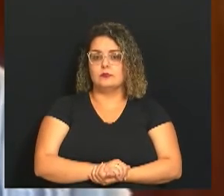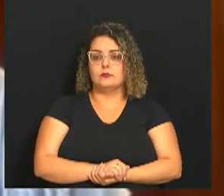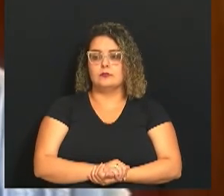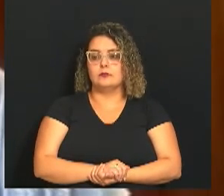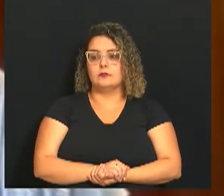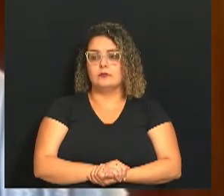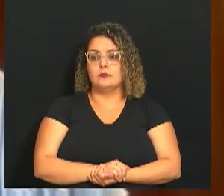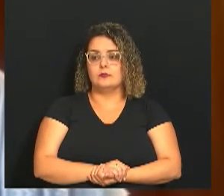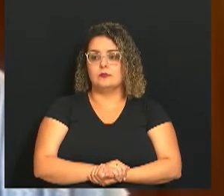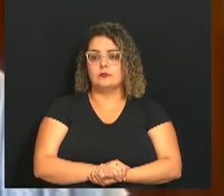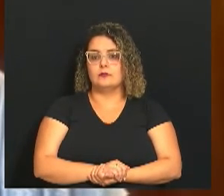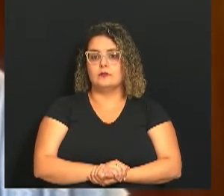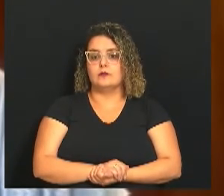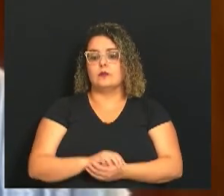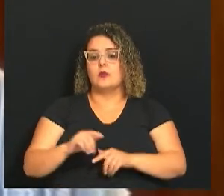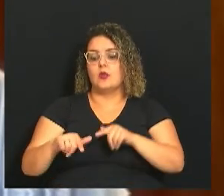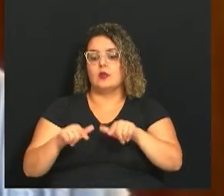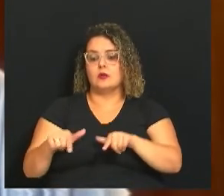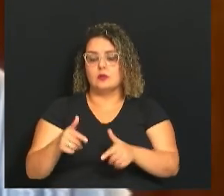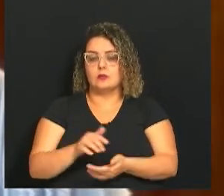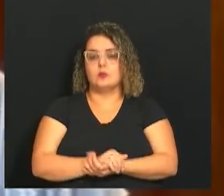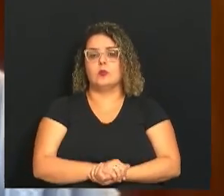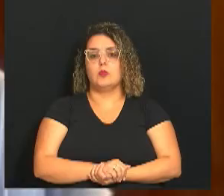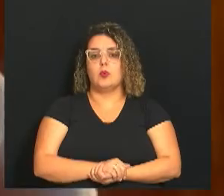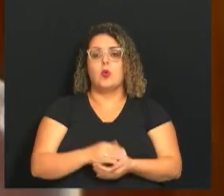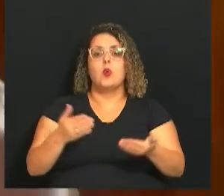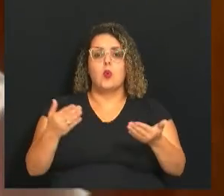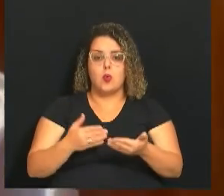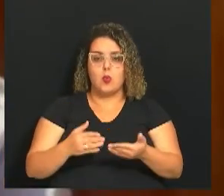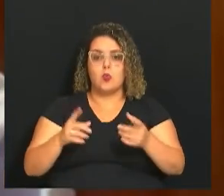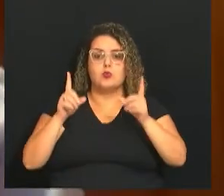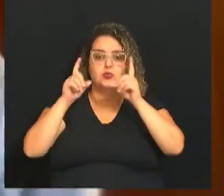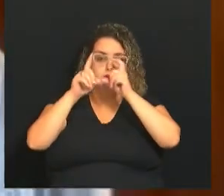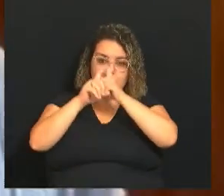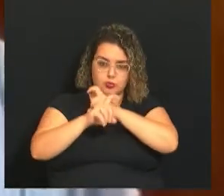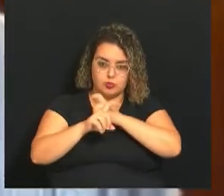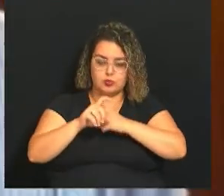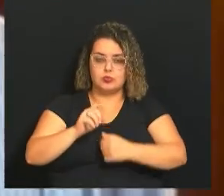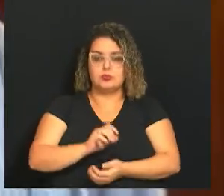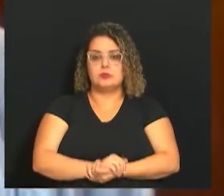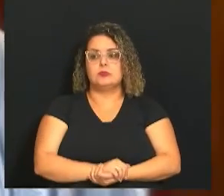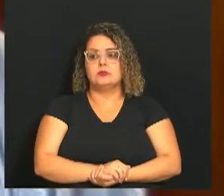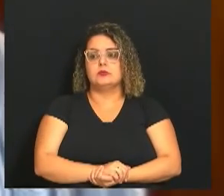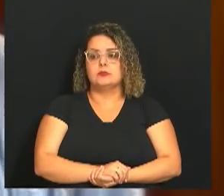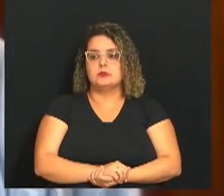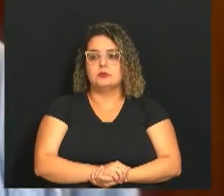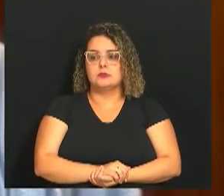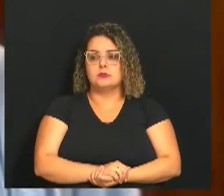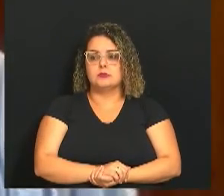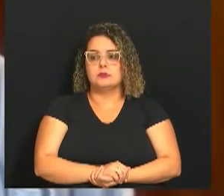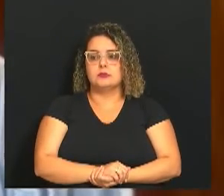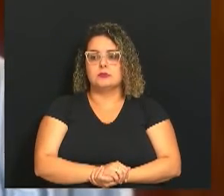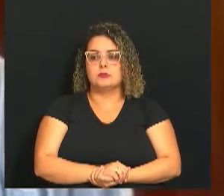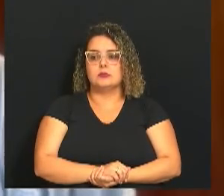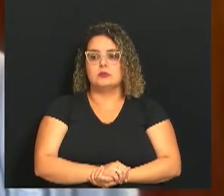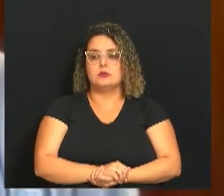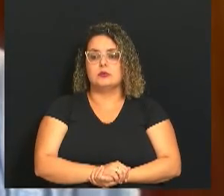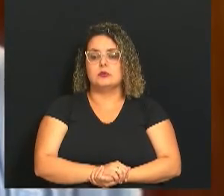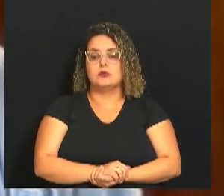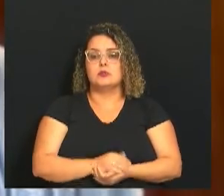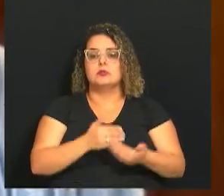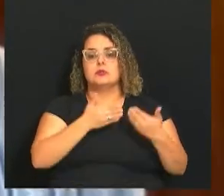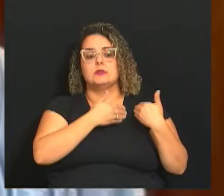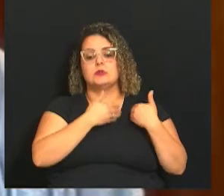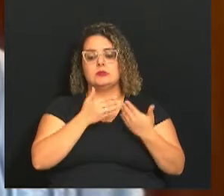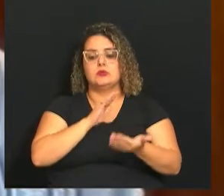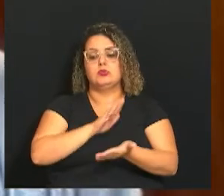considerável de funcionários, né, porque hoje é muito difícil também para a empresa carregar essa bagagem, né, esse custo de